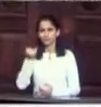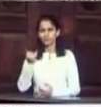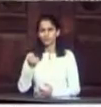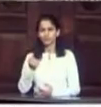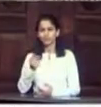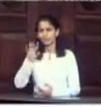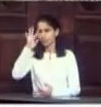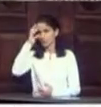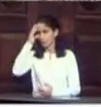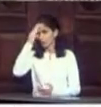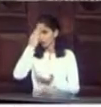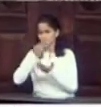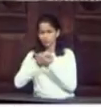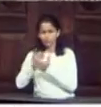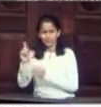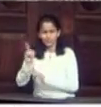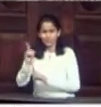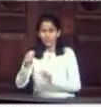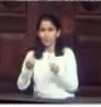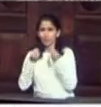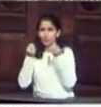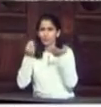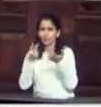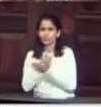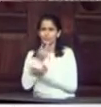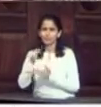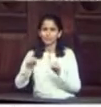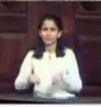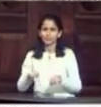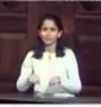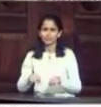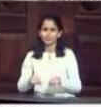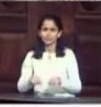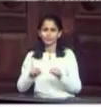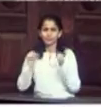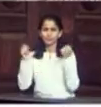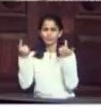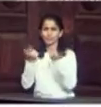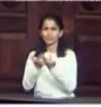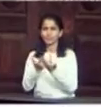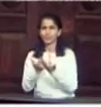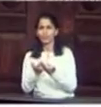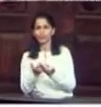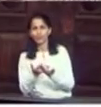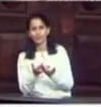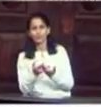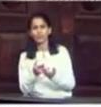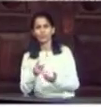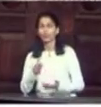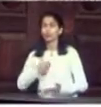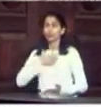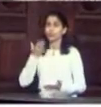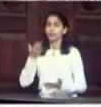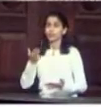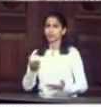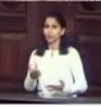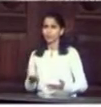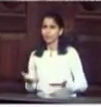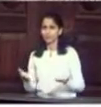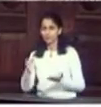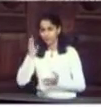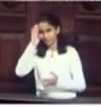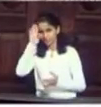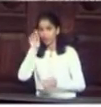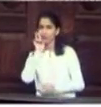É inacreditável que esteja acontecendo isso nesse momento no Parlamento Fluminense. É assustador,